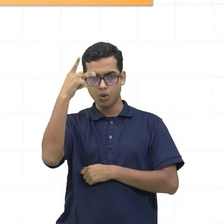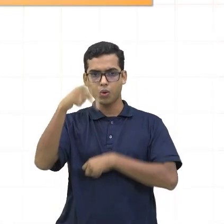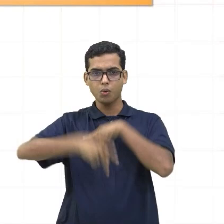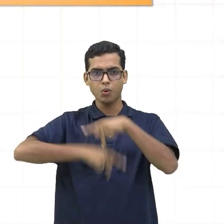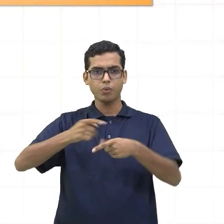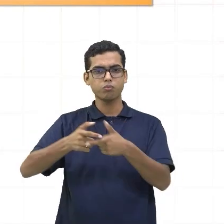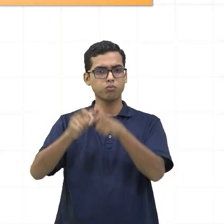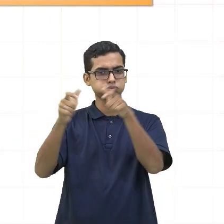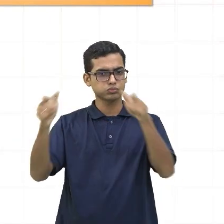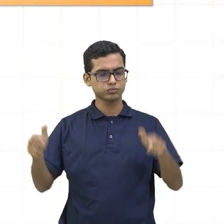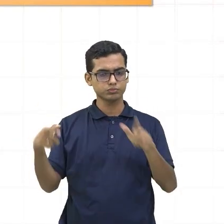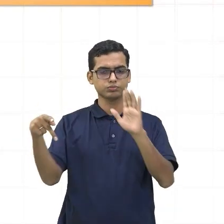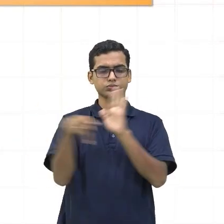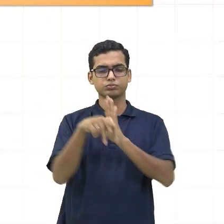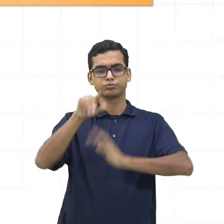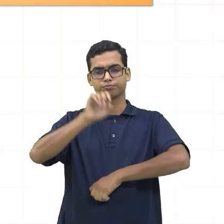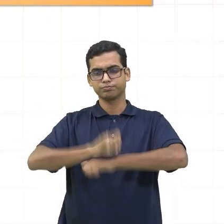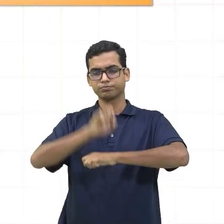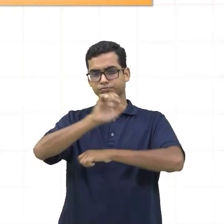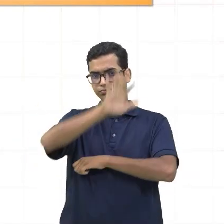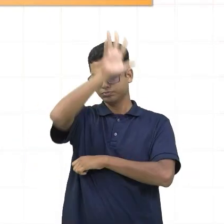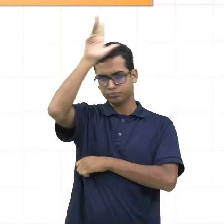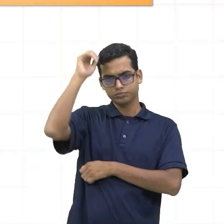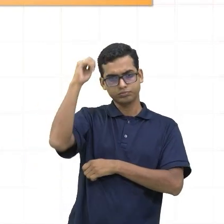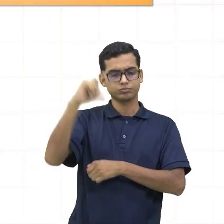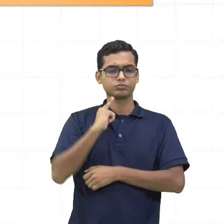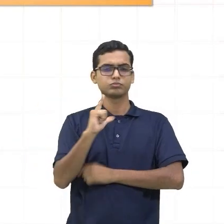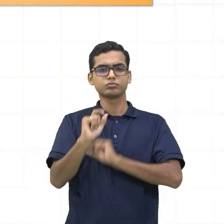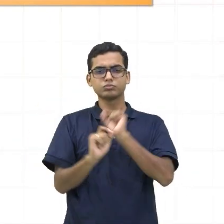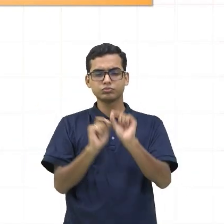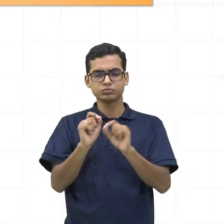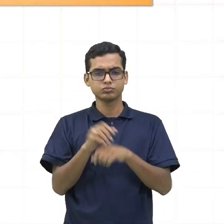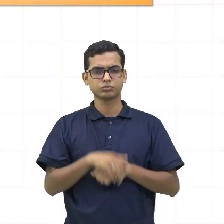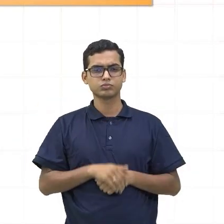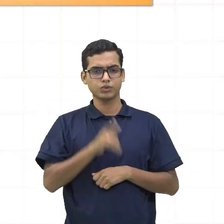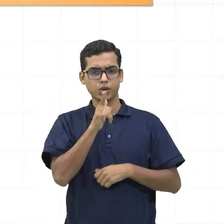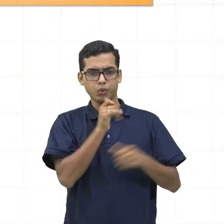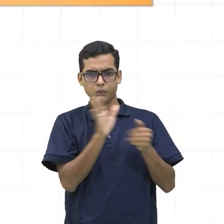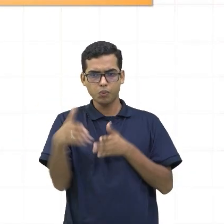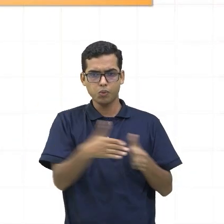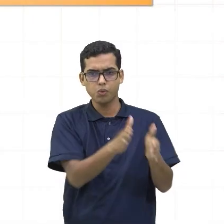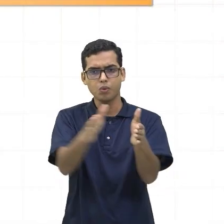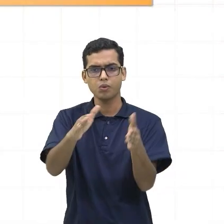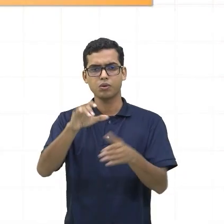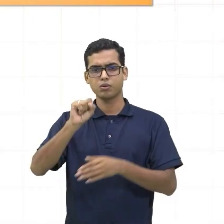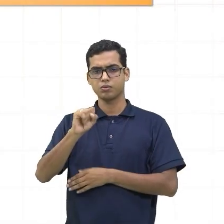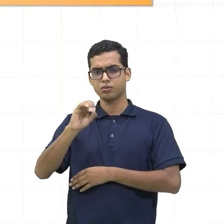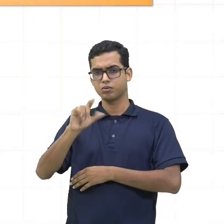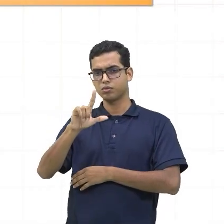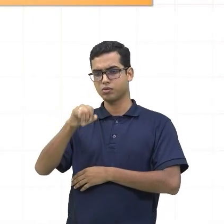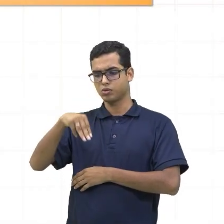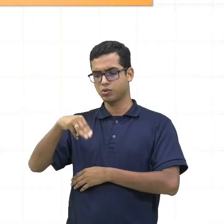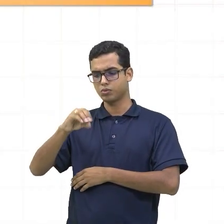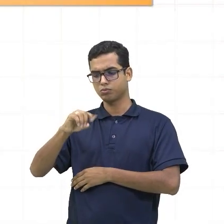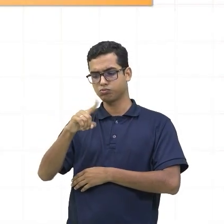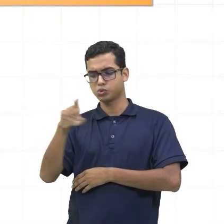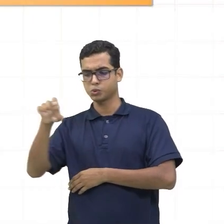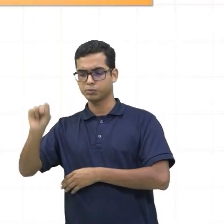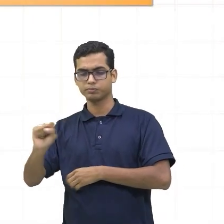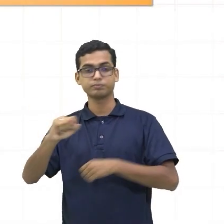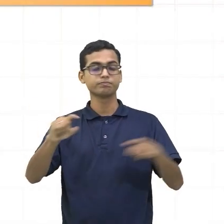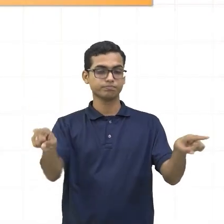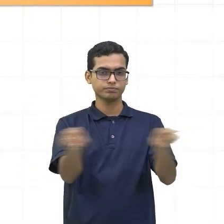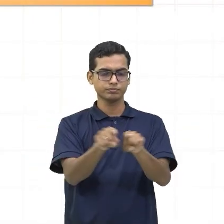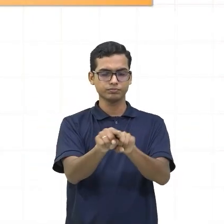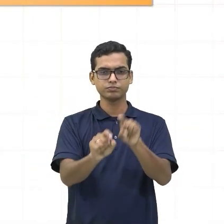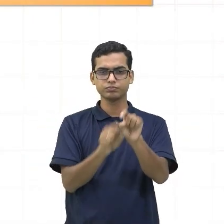do Amazonas. Eles estão distribuídos ao longo de todo o rio Solimões. Também nós temos